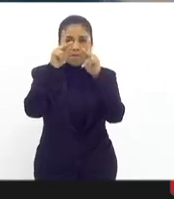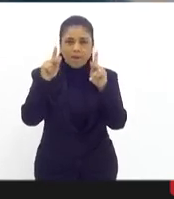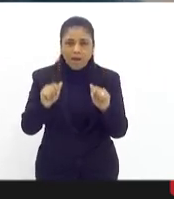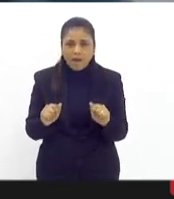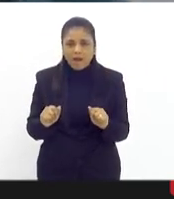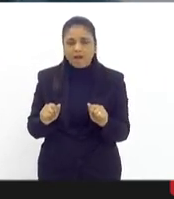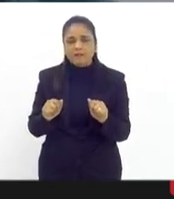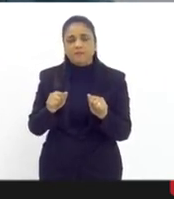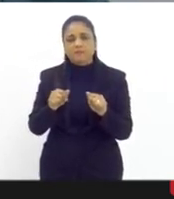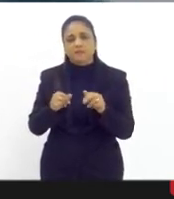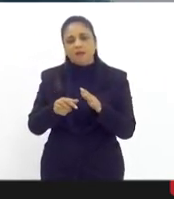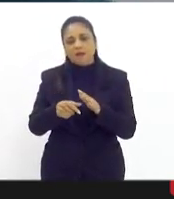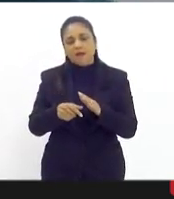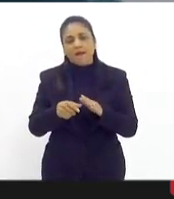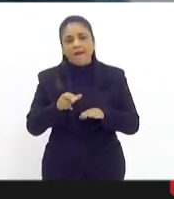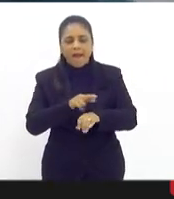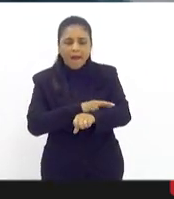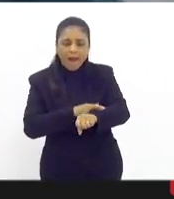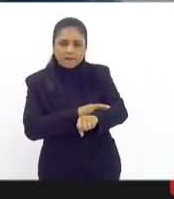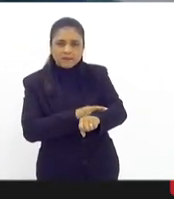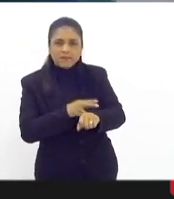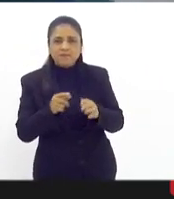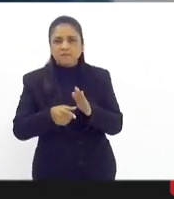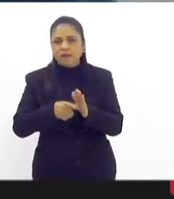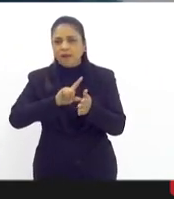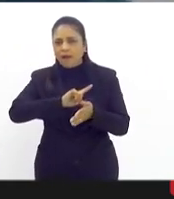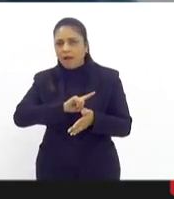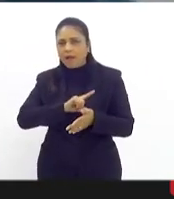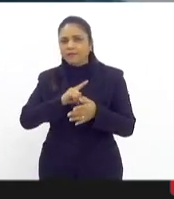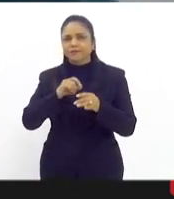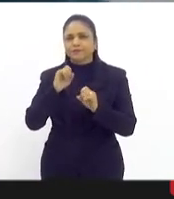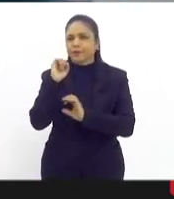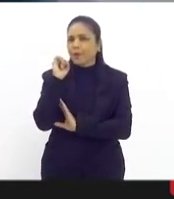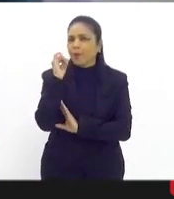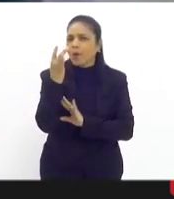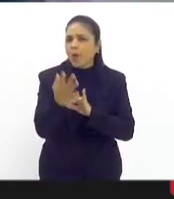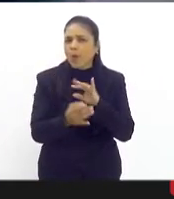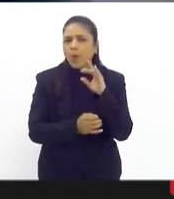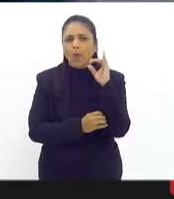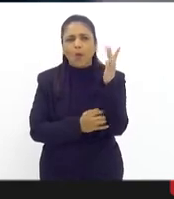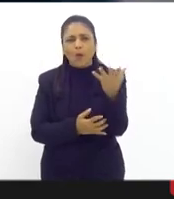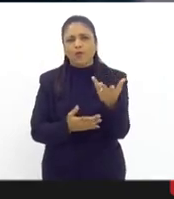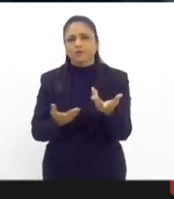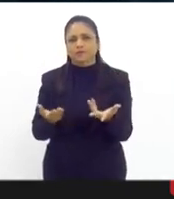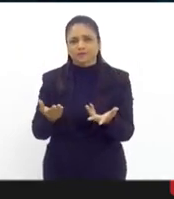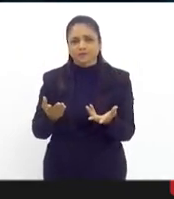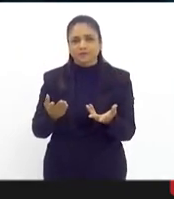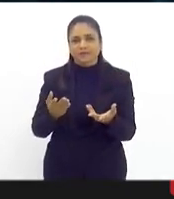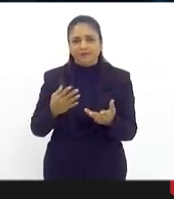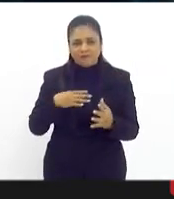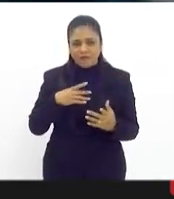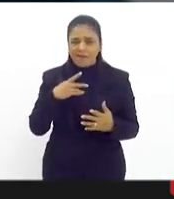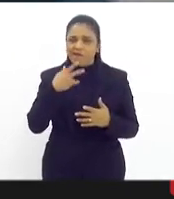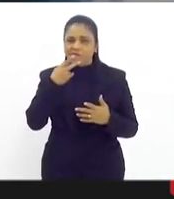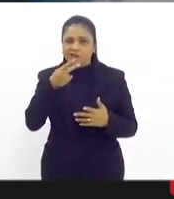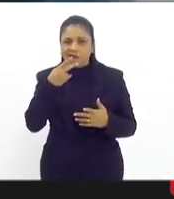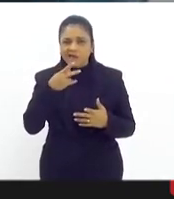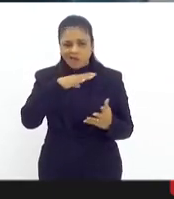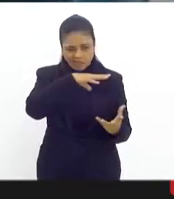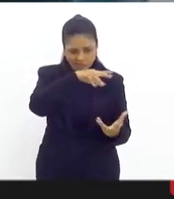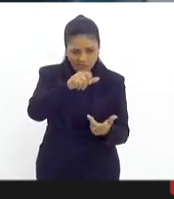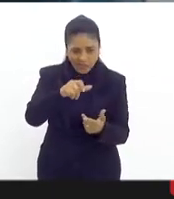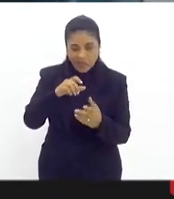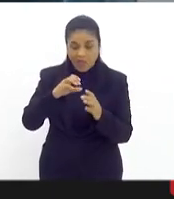cultura antirracista, uma cultura ecológica, tanta coisa boa. Vamos dizer o quê? Que a Terra é redonda, que as armas resolvem,